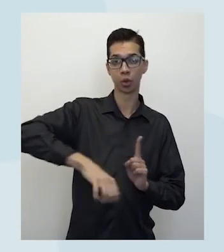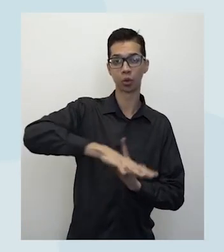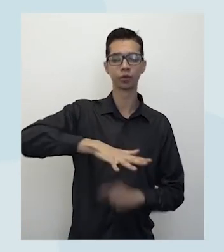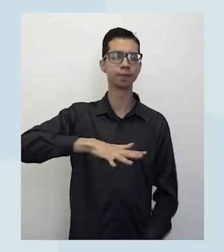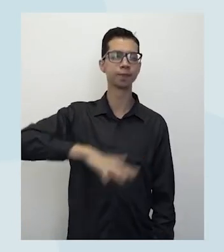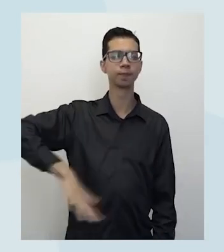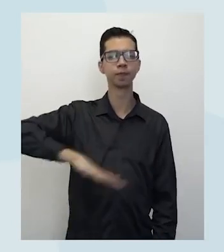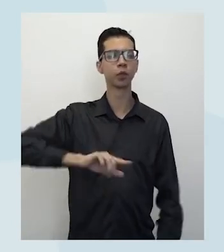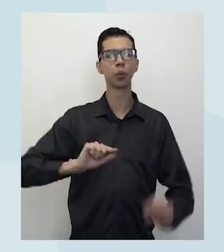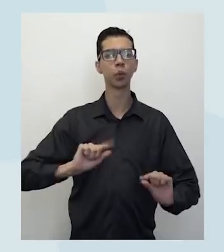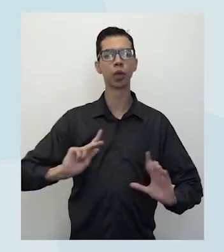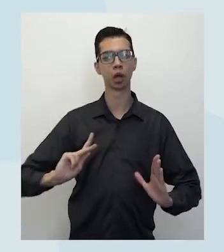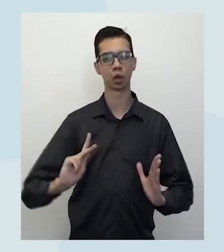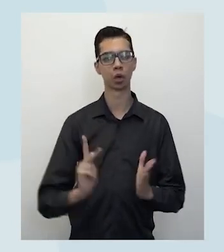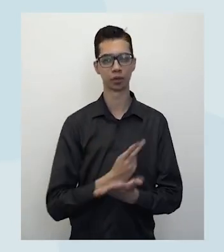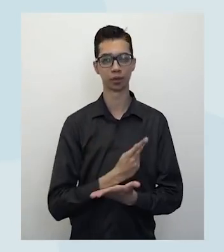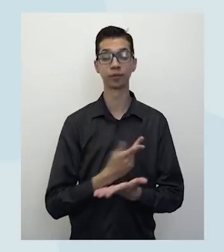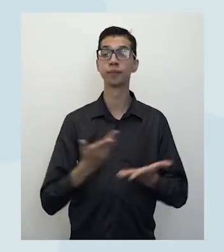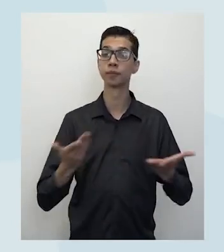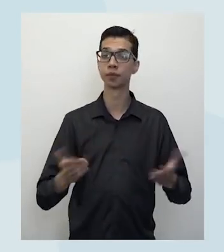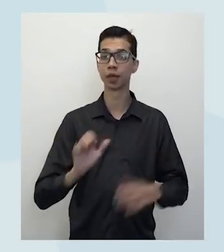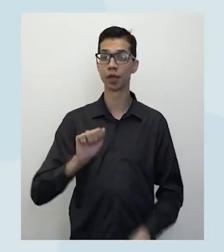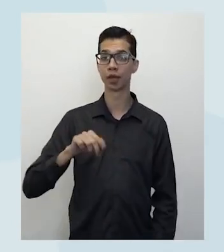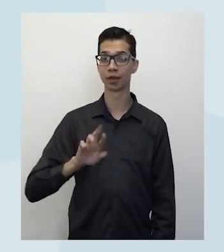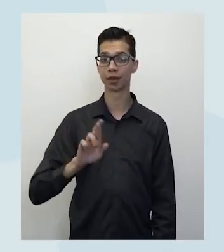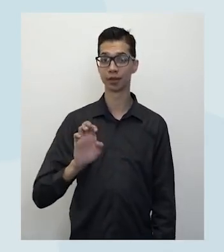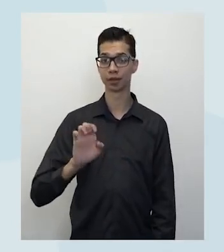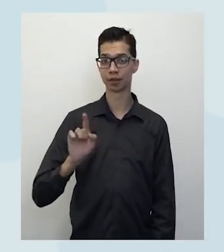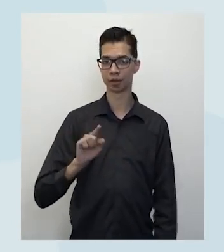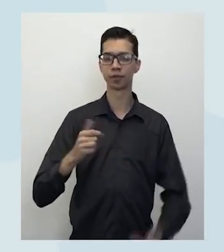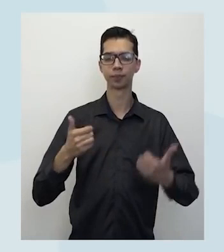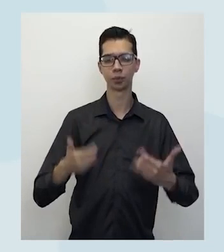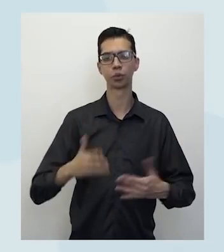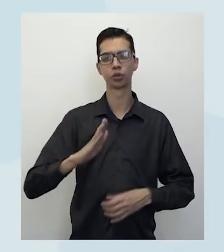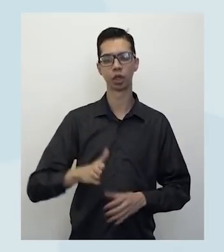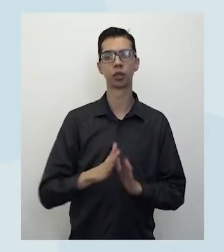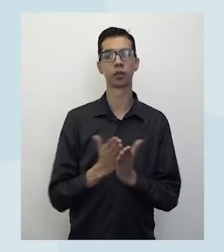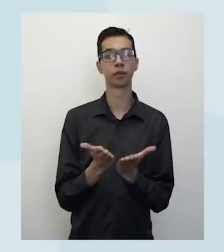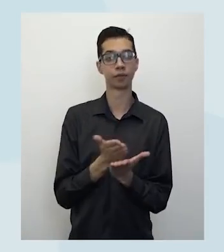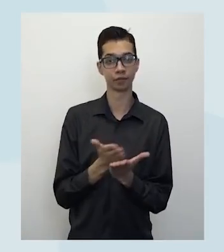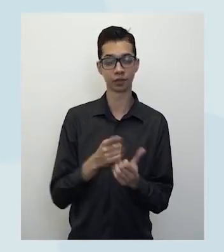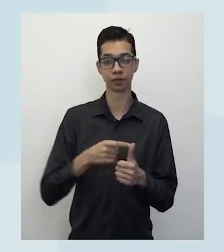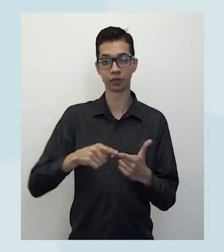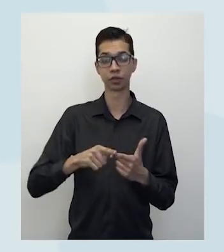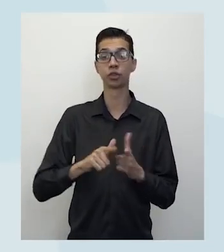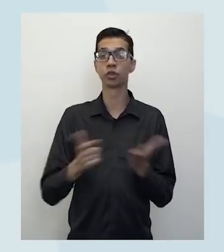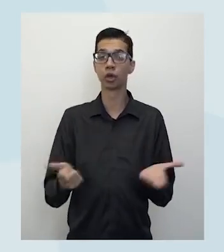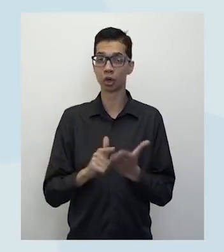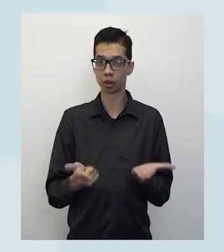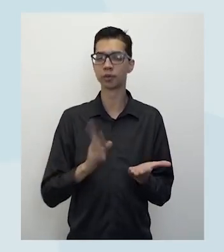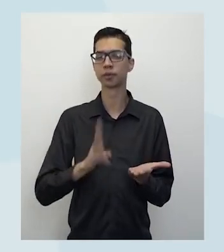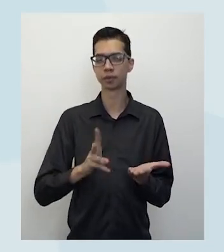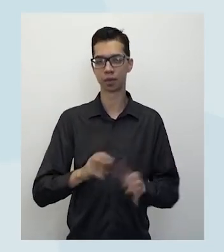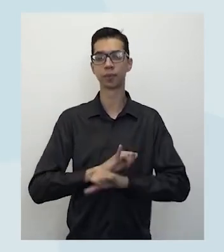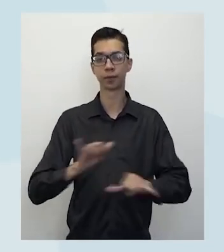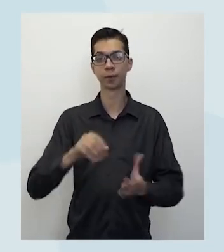enfim. Ela é publicada normalmente, como a Andréia acabou de mencionar, em jornais e em revistas, certo? Normalmente, gente, não significa